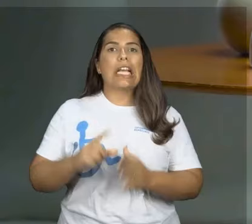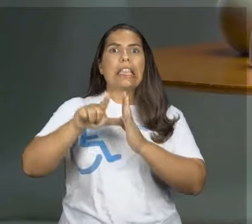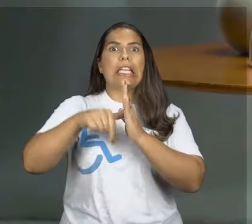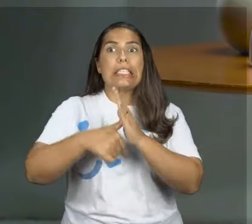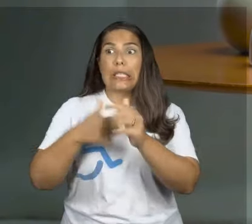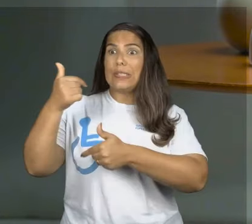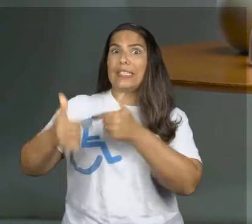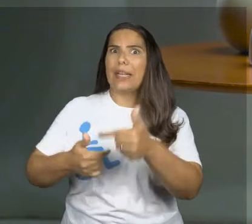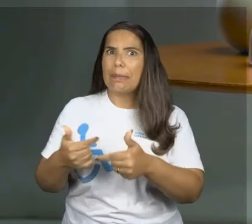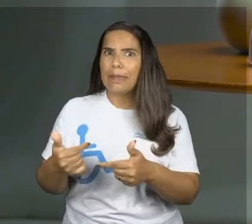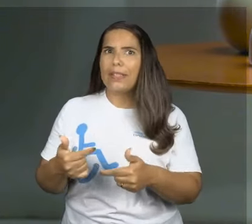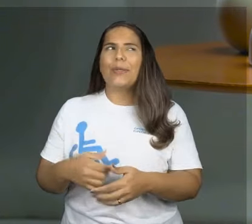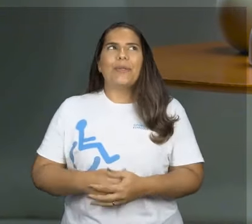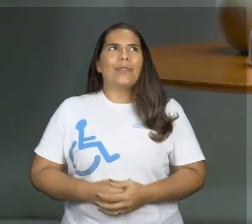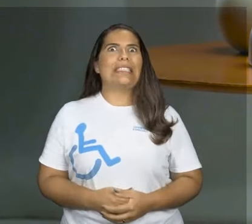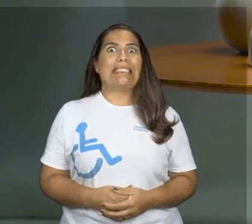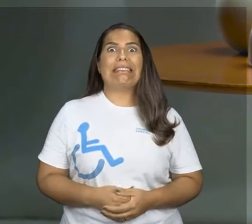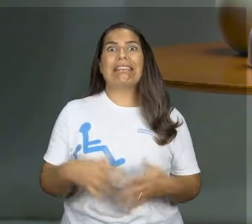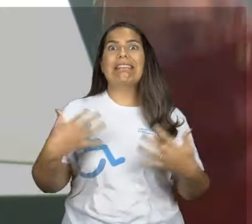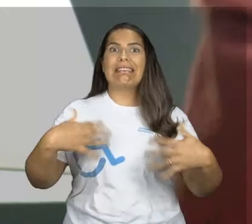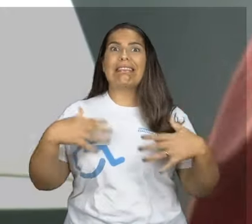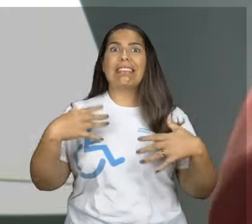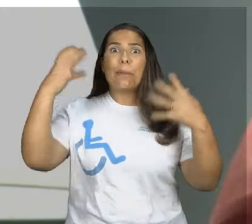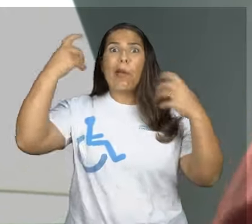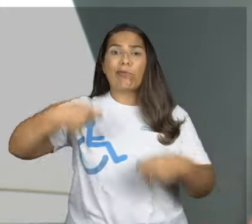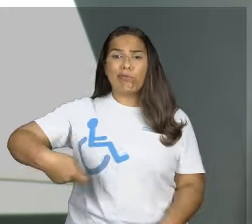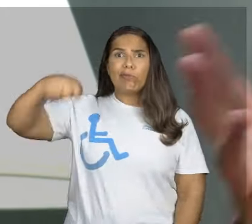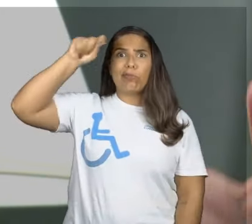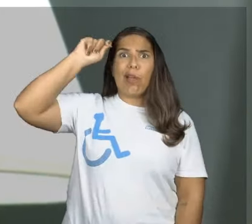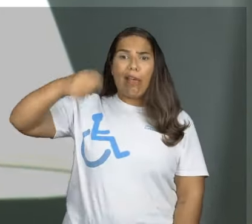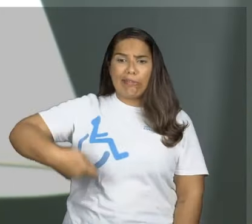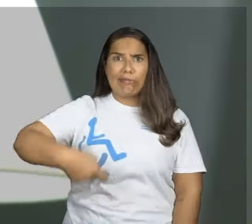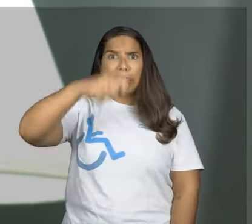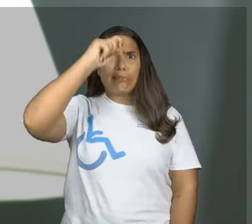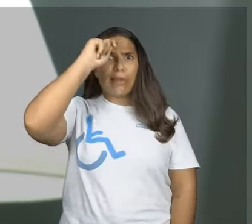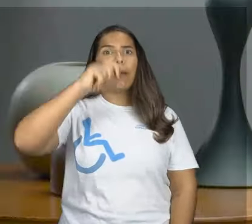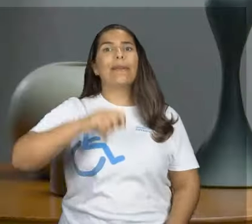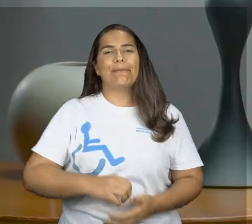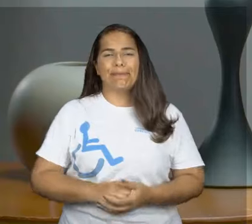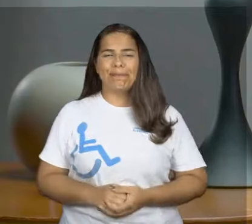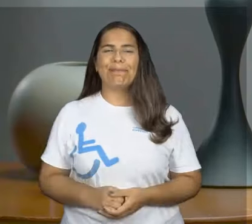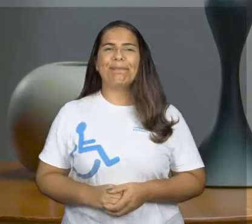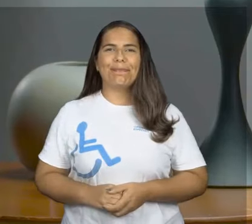banho, atrasado pro serviço e tomando um banho de caneca.